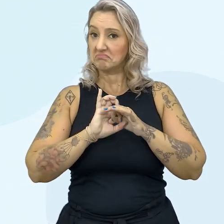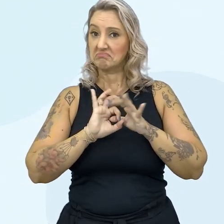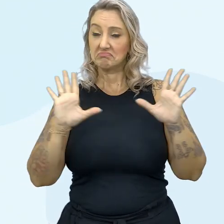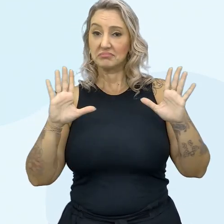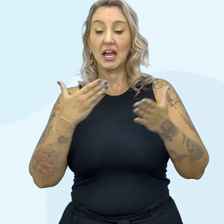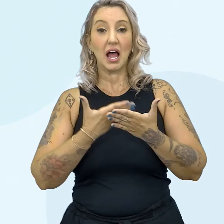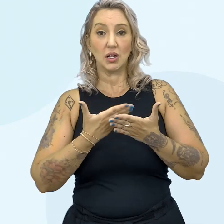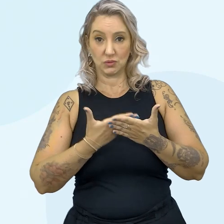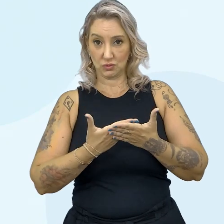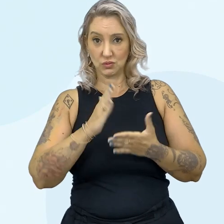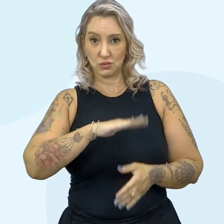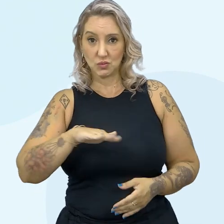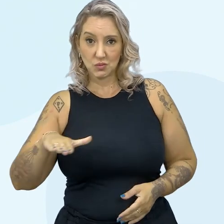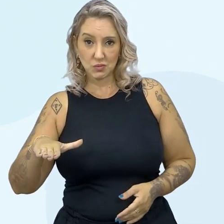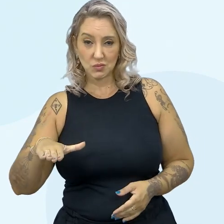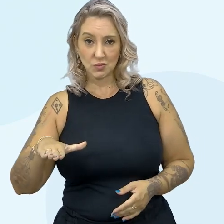os